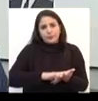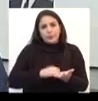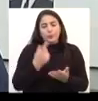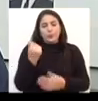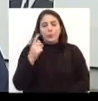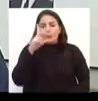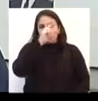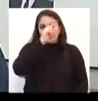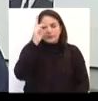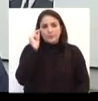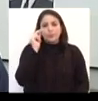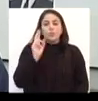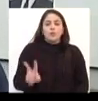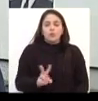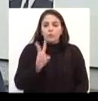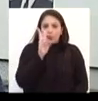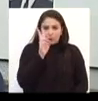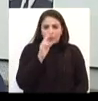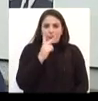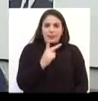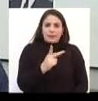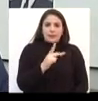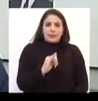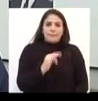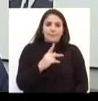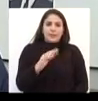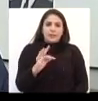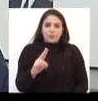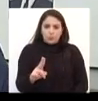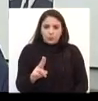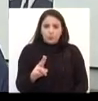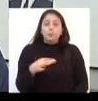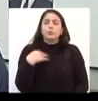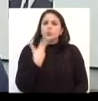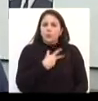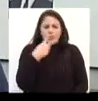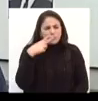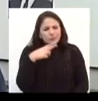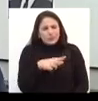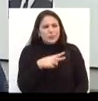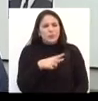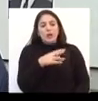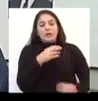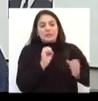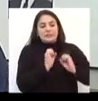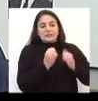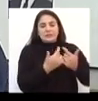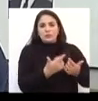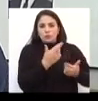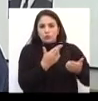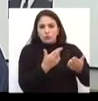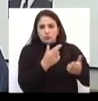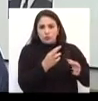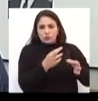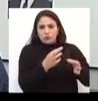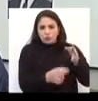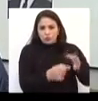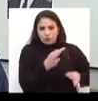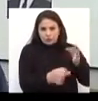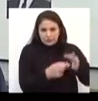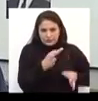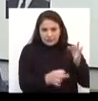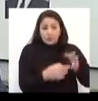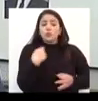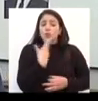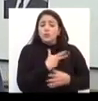para os cofres públicos do município de Passo Fundo, o valor do IPTU. E nós temos, paralelo a isso, uma ação judicial, onde